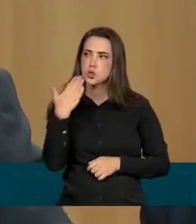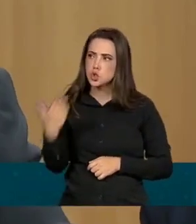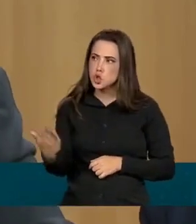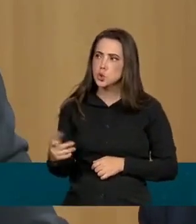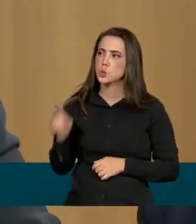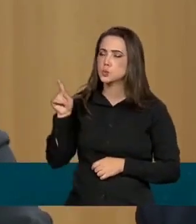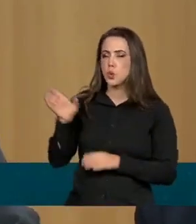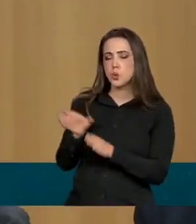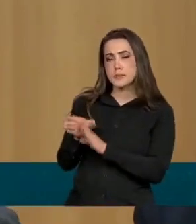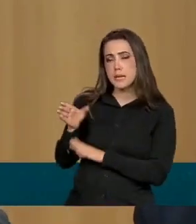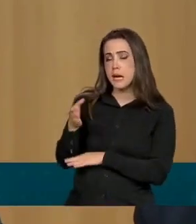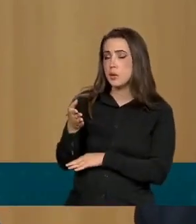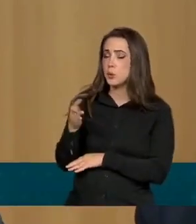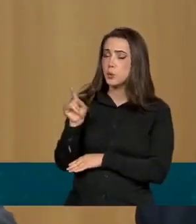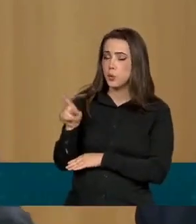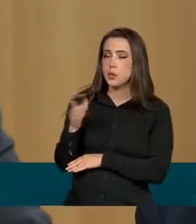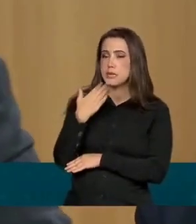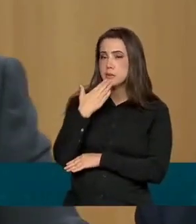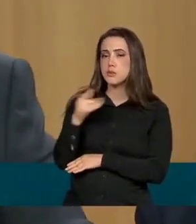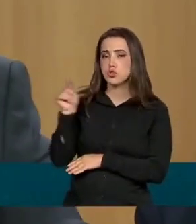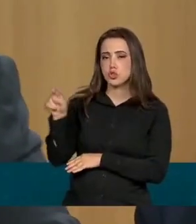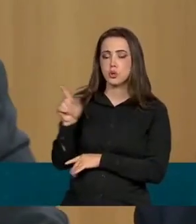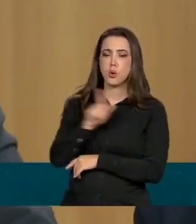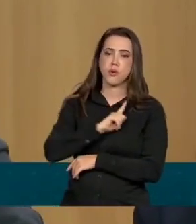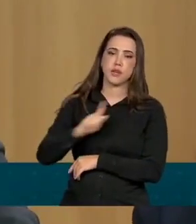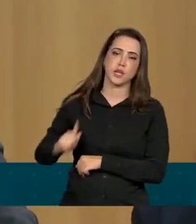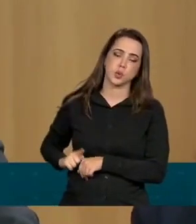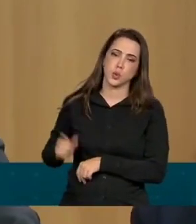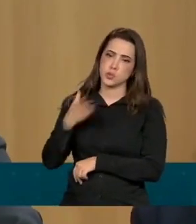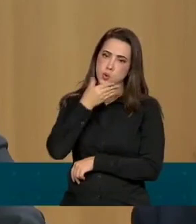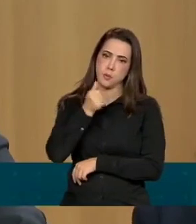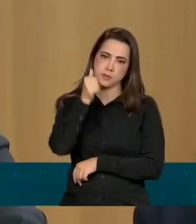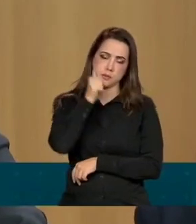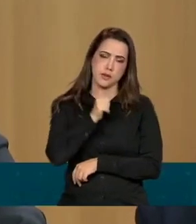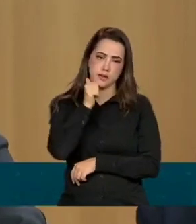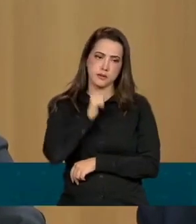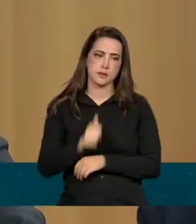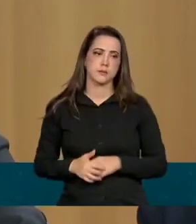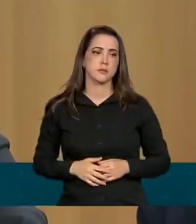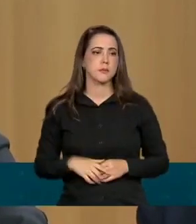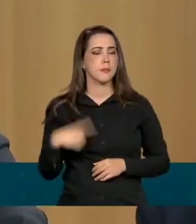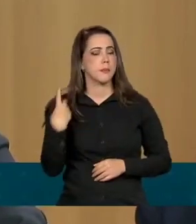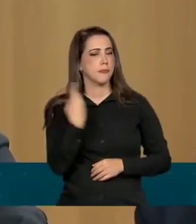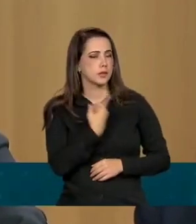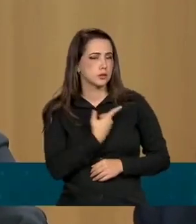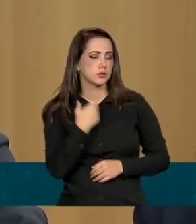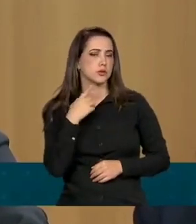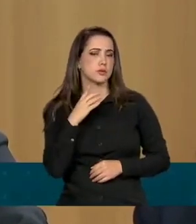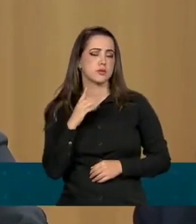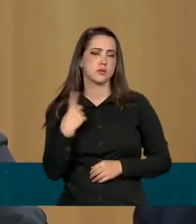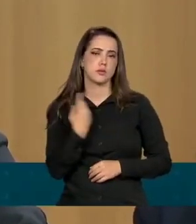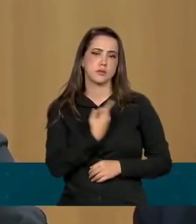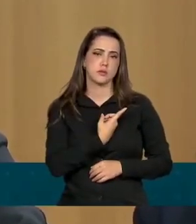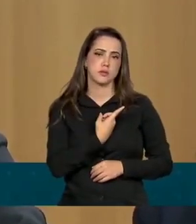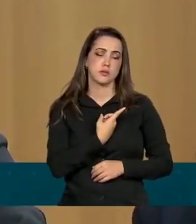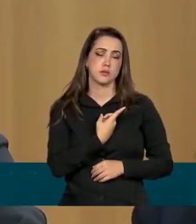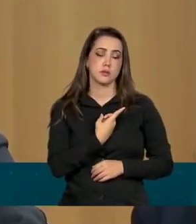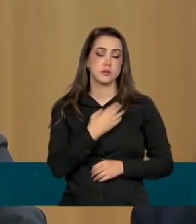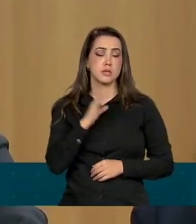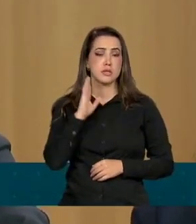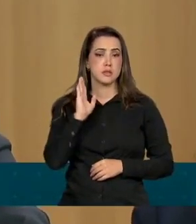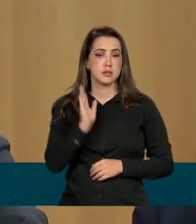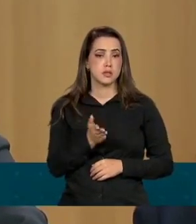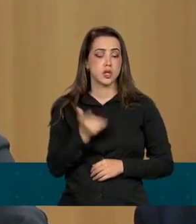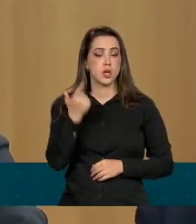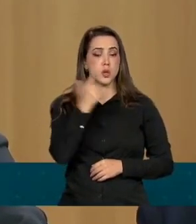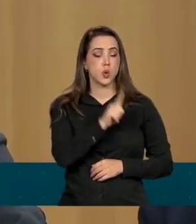pedido aos senhores governadores e às senhoras governadoras. Nós estamos